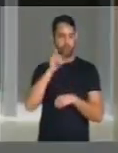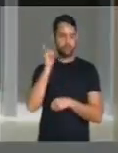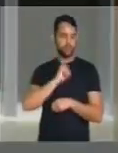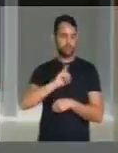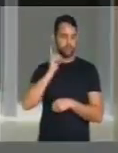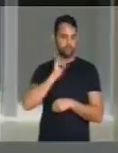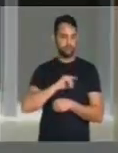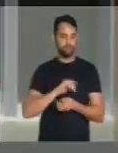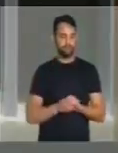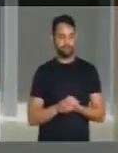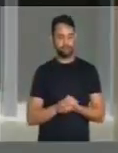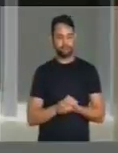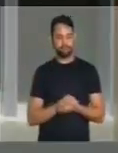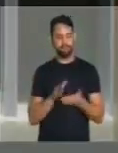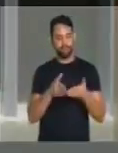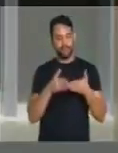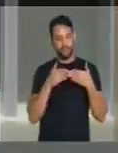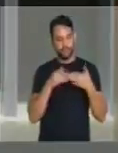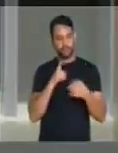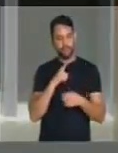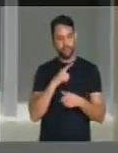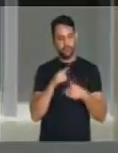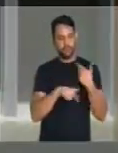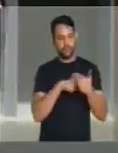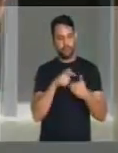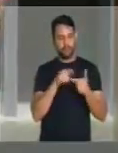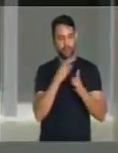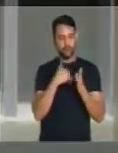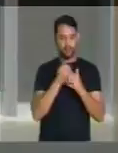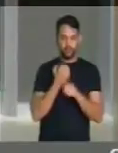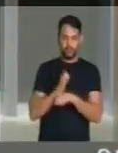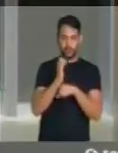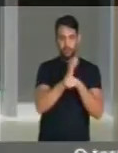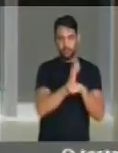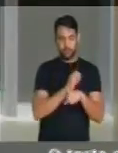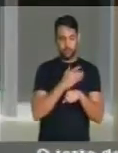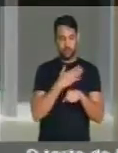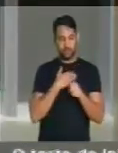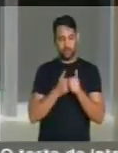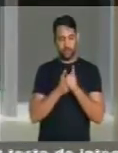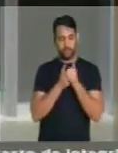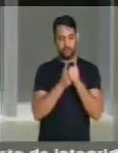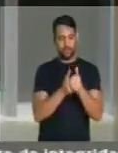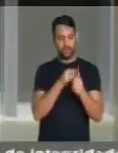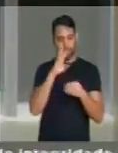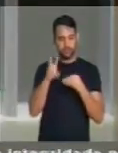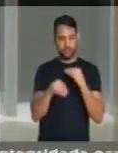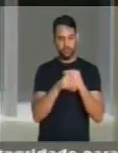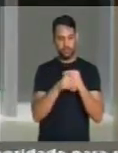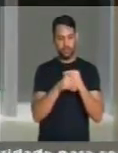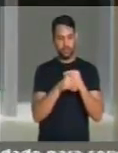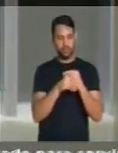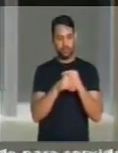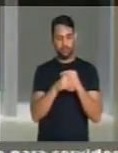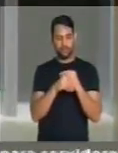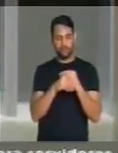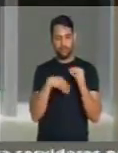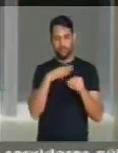Minas Gerais. Apesar de ter uma atuação em todo o estado, encaminhando as minhas emendas